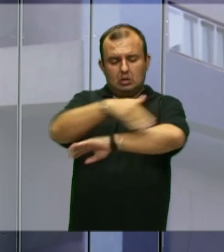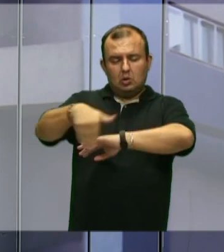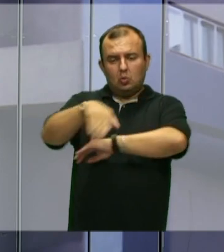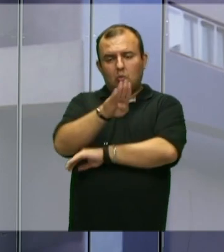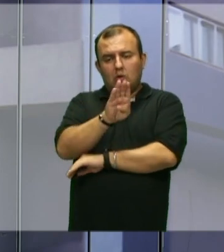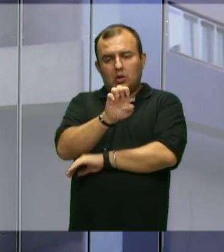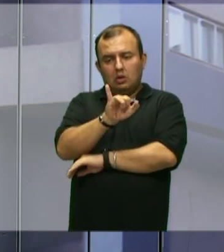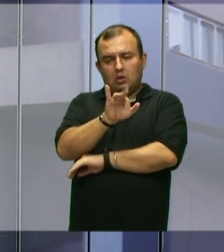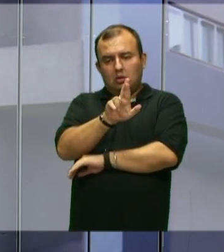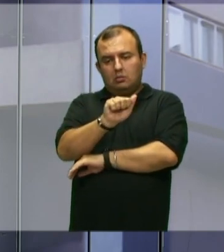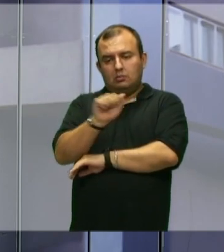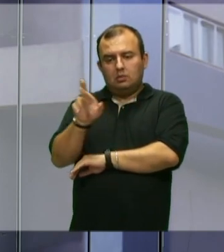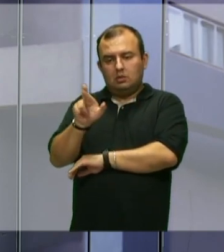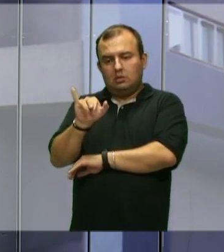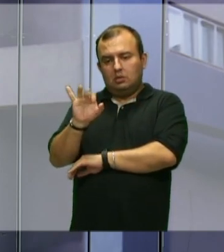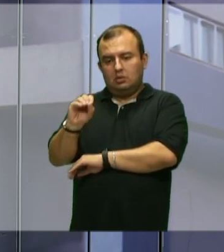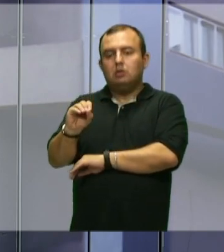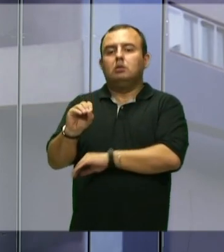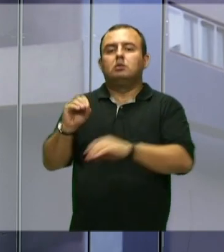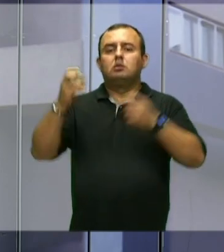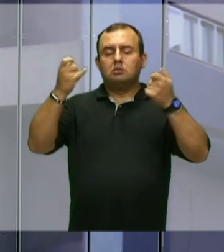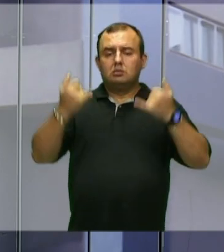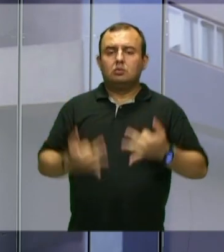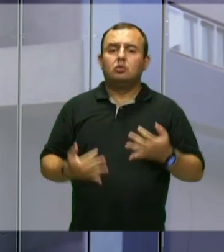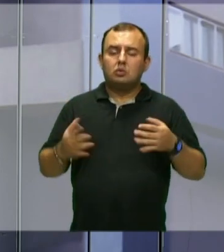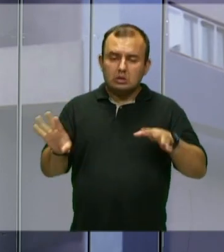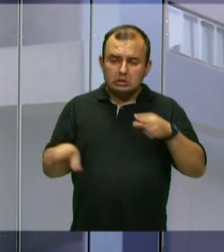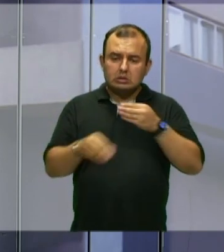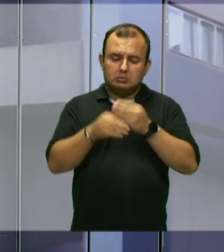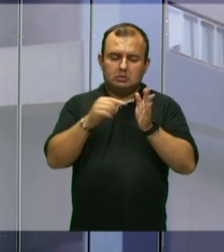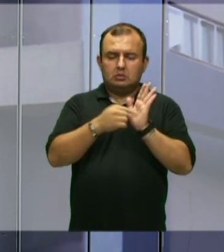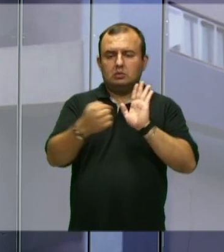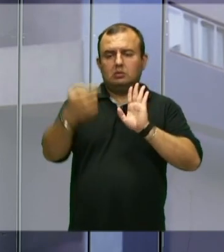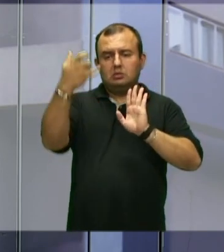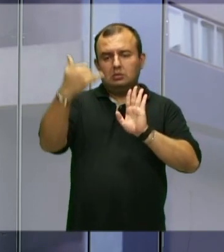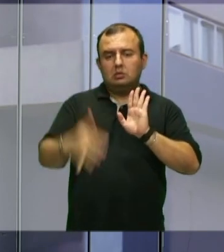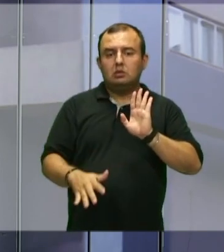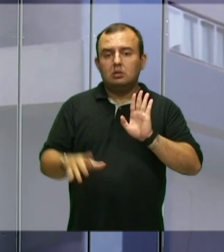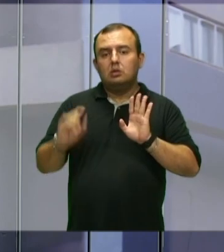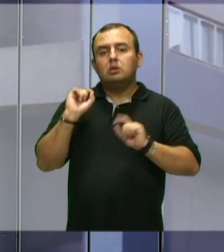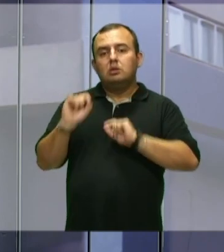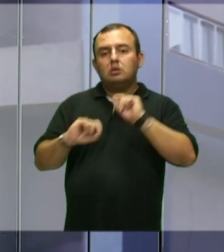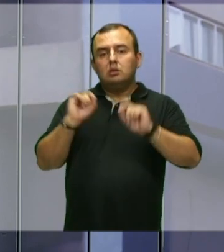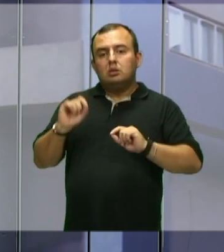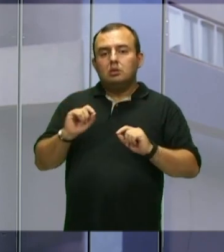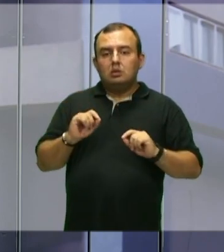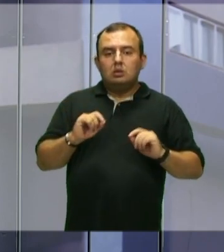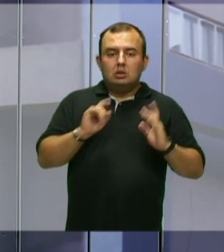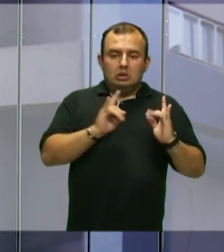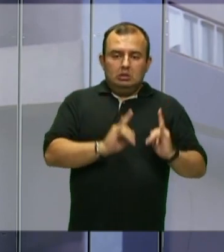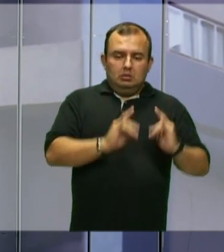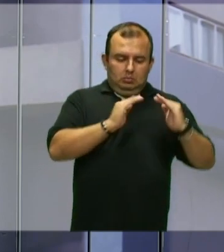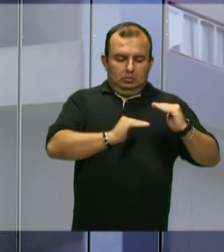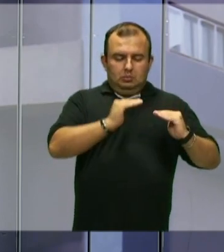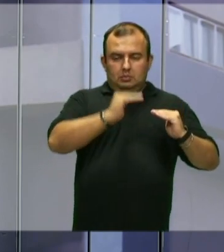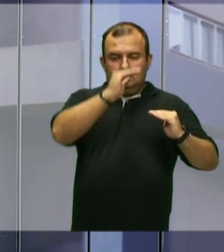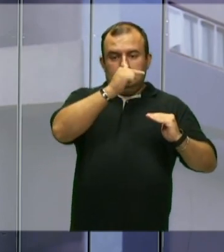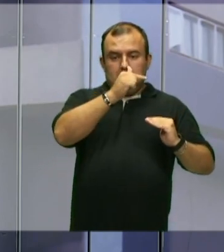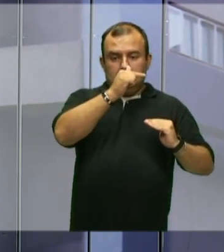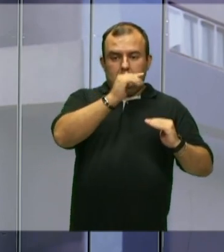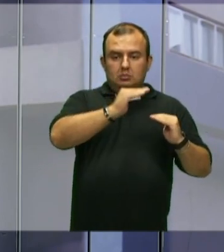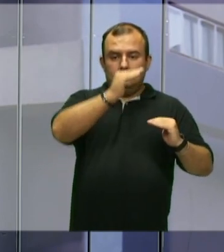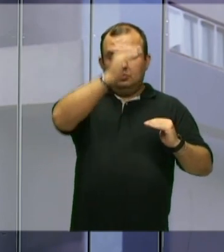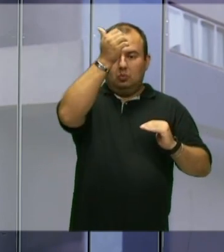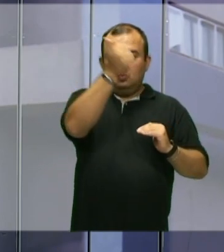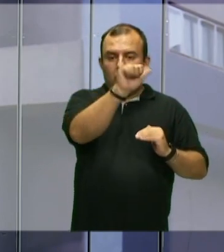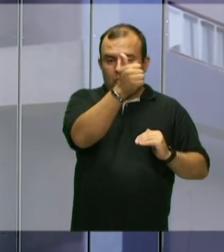né, onde se passava ali nessa emenda do previsto de 7 pavimentos para 11 pavimentos, a